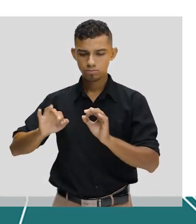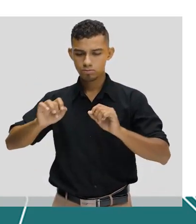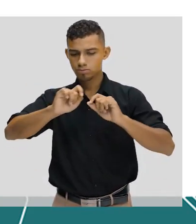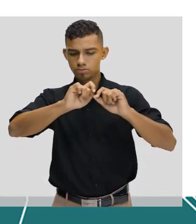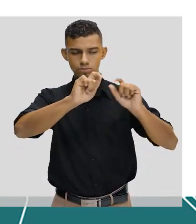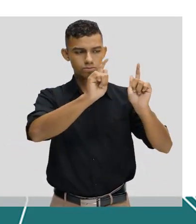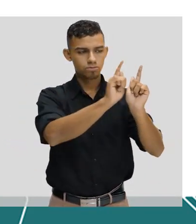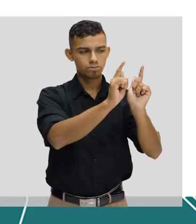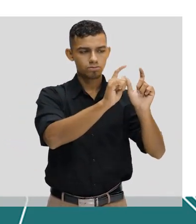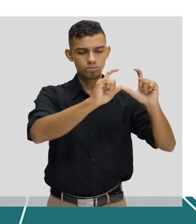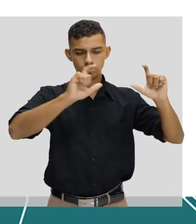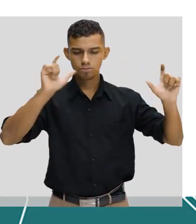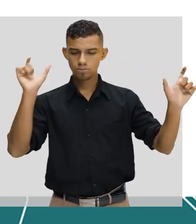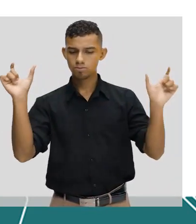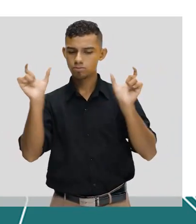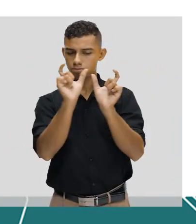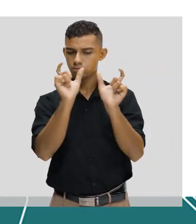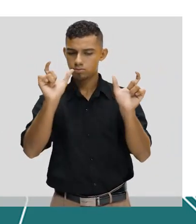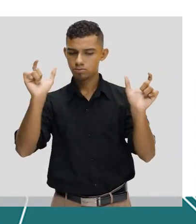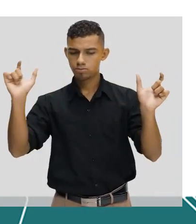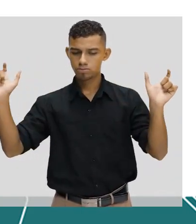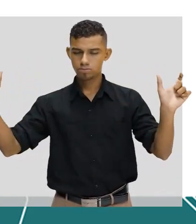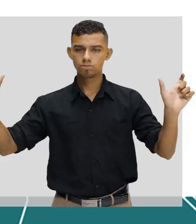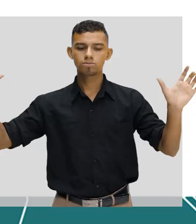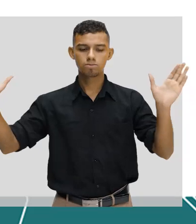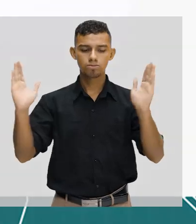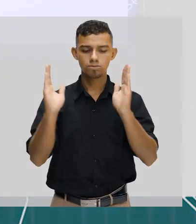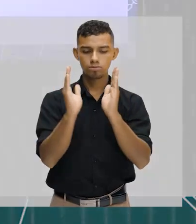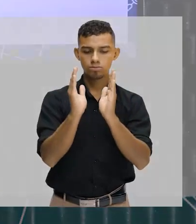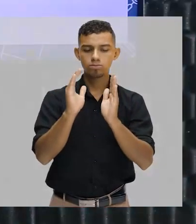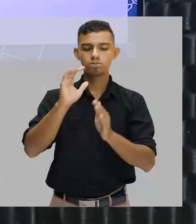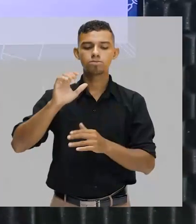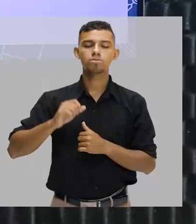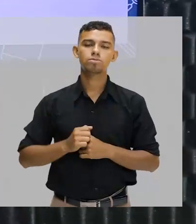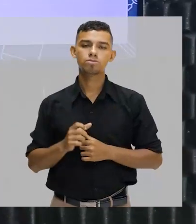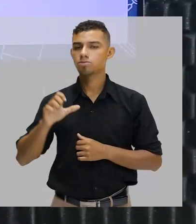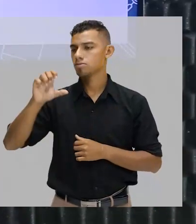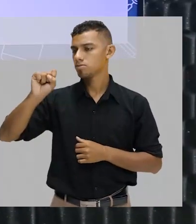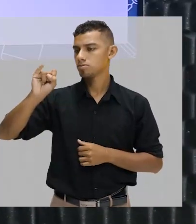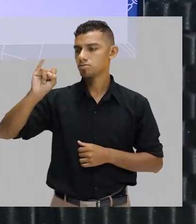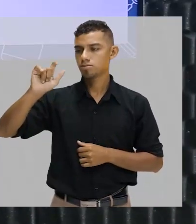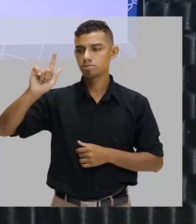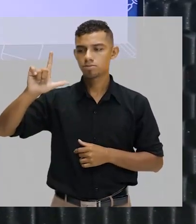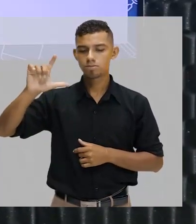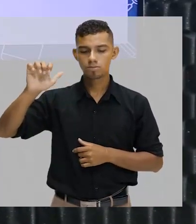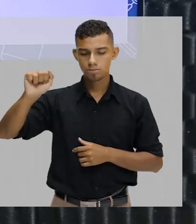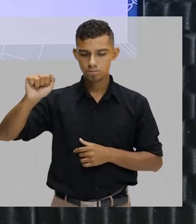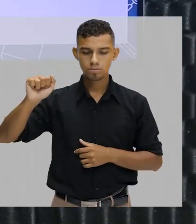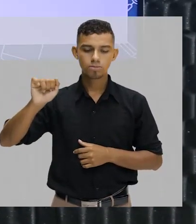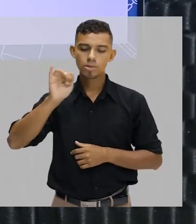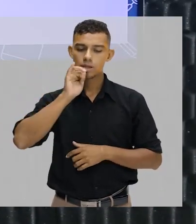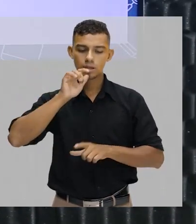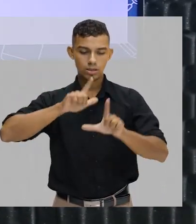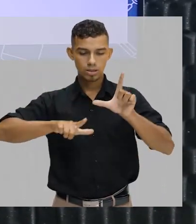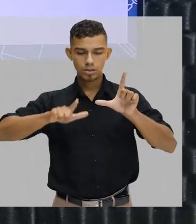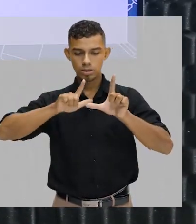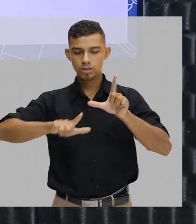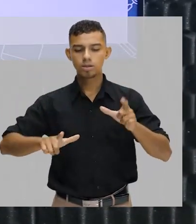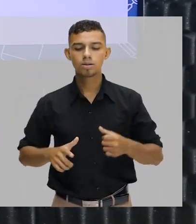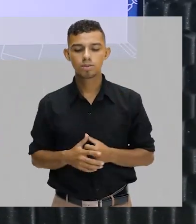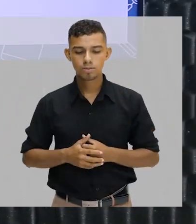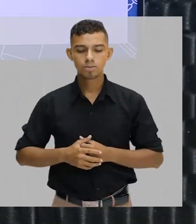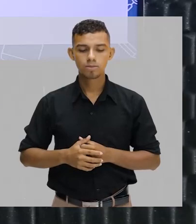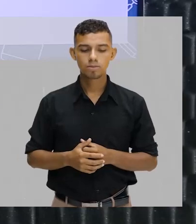grupo todo de palavras, eu uso apenas a sigla, que são essas iniciais. Então, por exemplo,